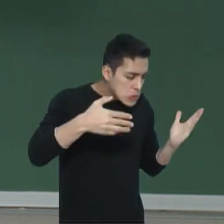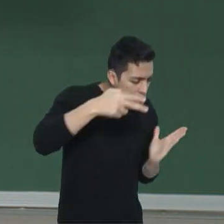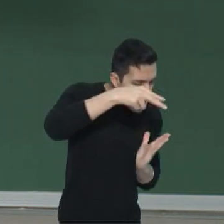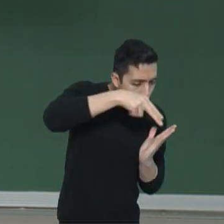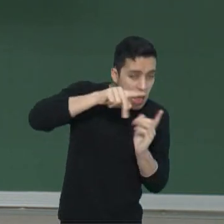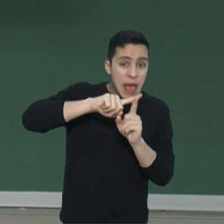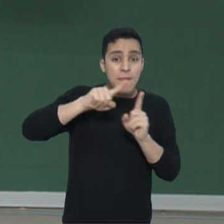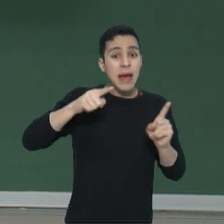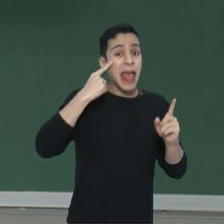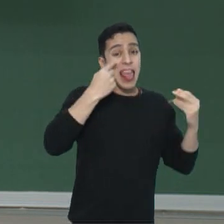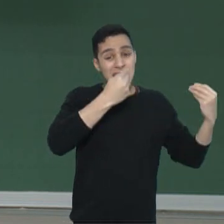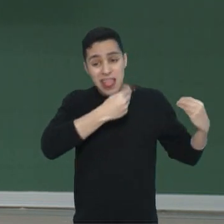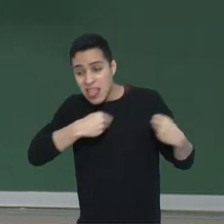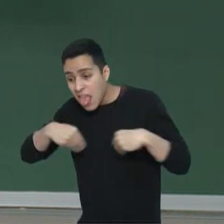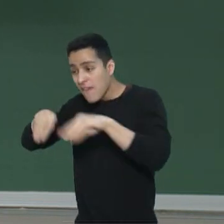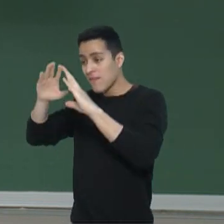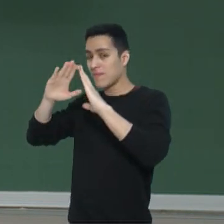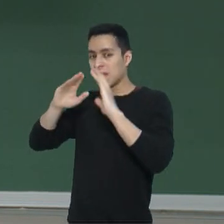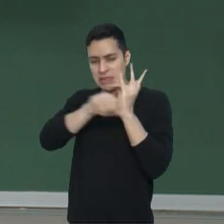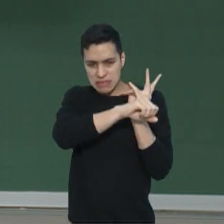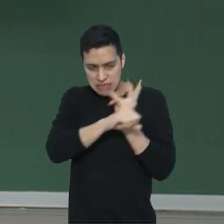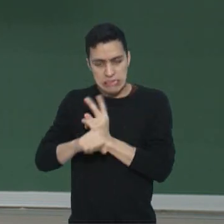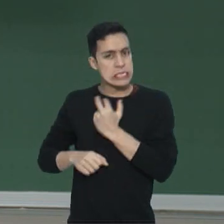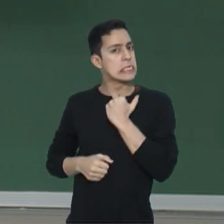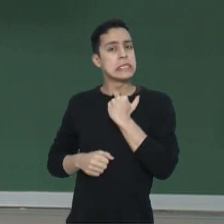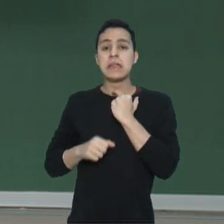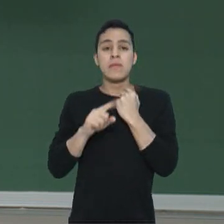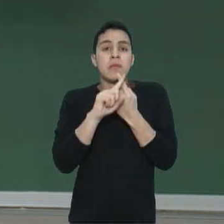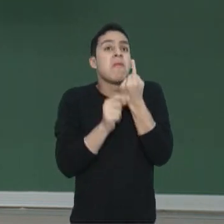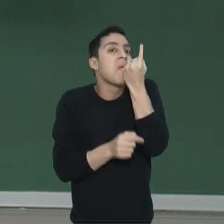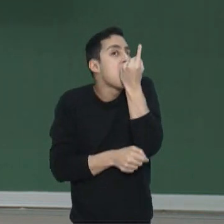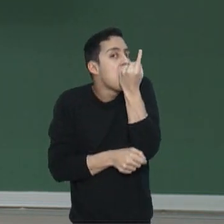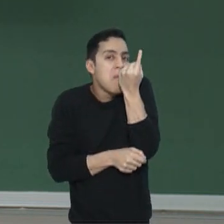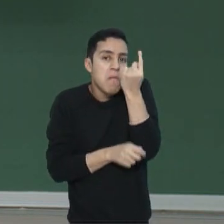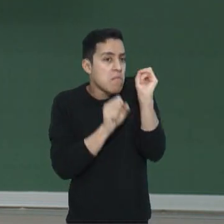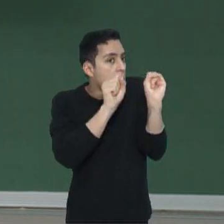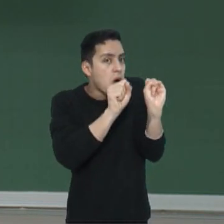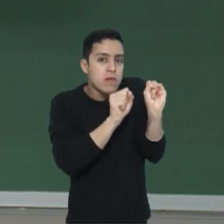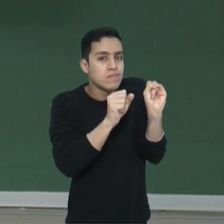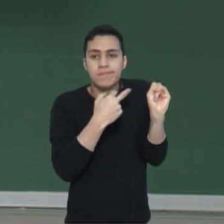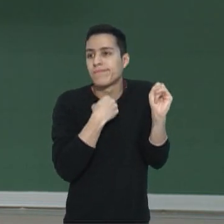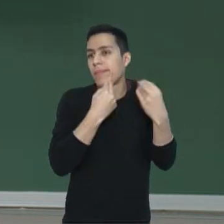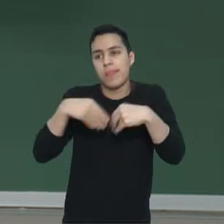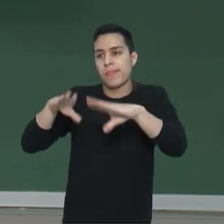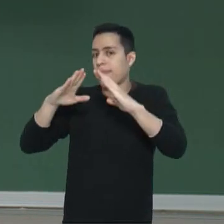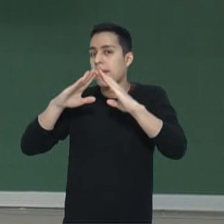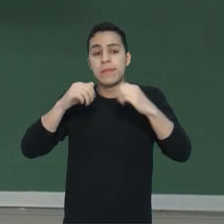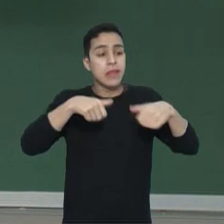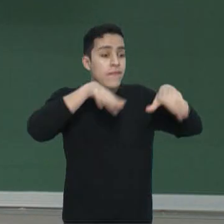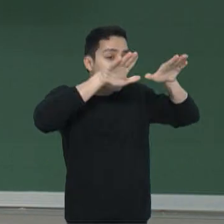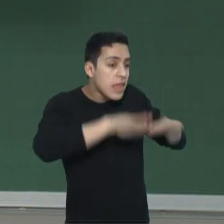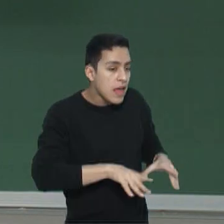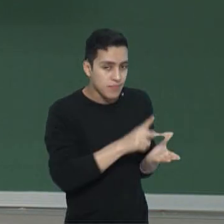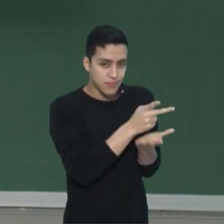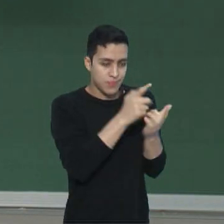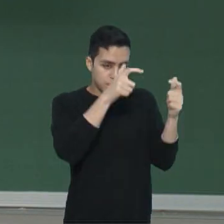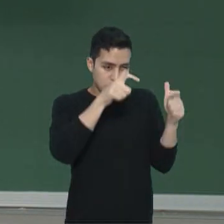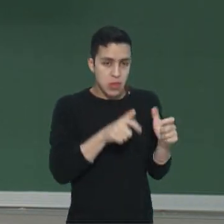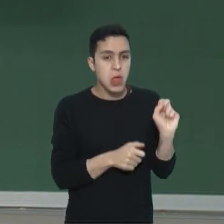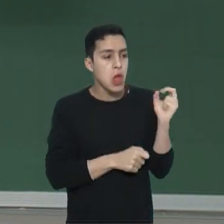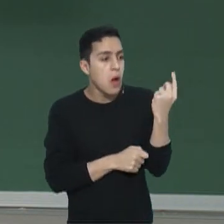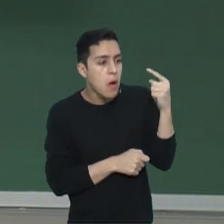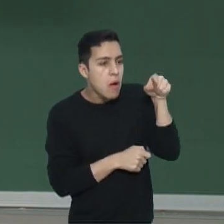materiais que têm apenas um volume, então tem que ficar justamente para consulta. Ou um material ele tem um